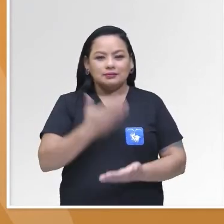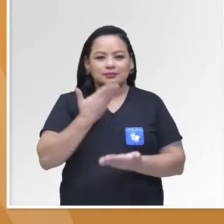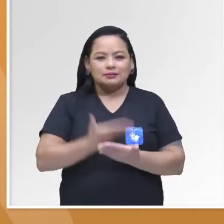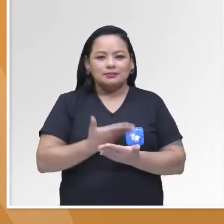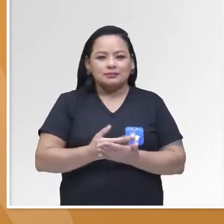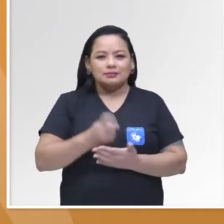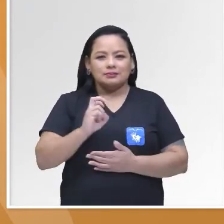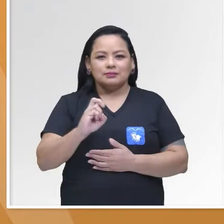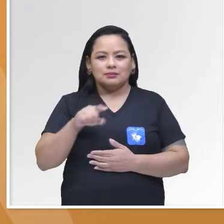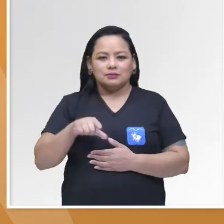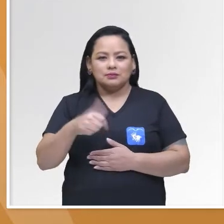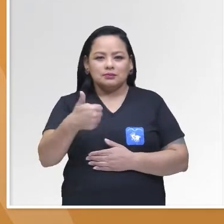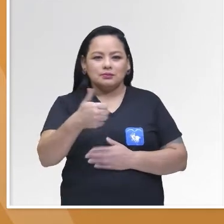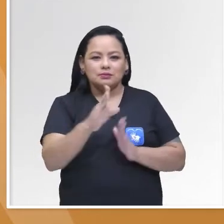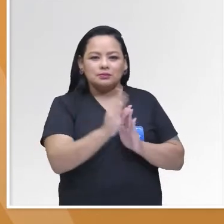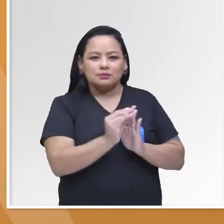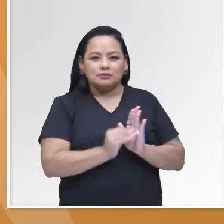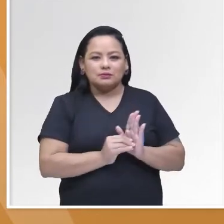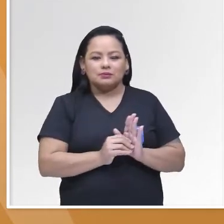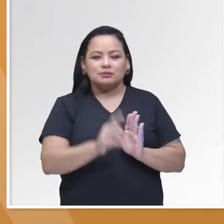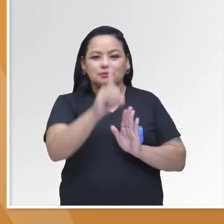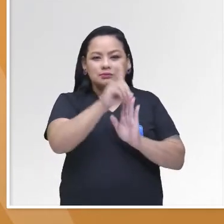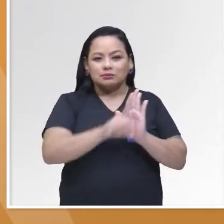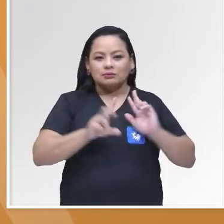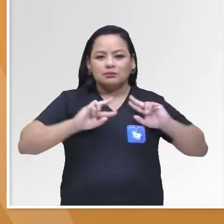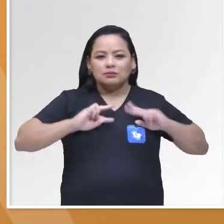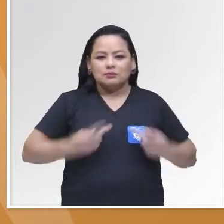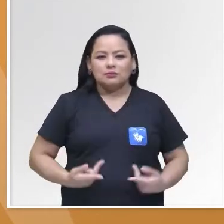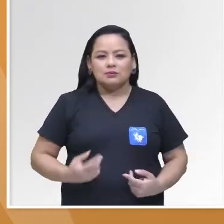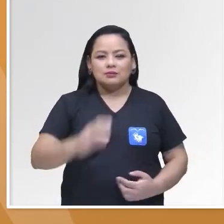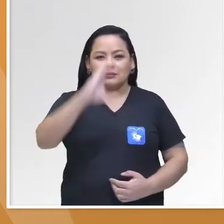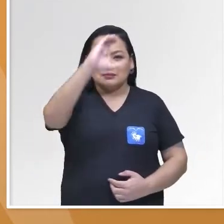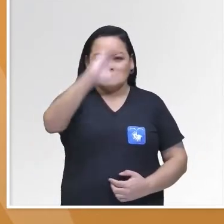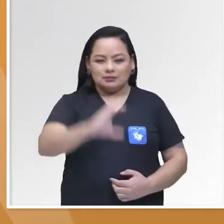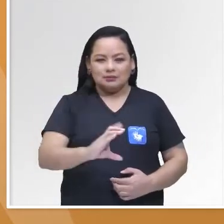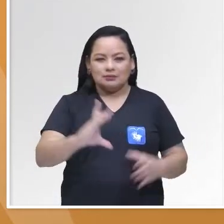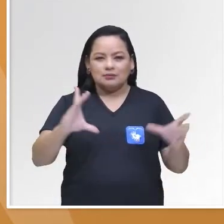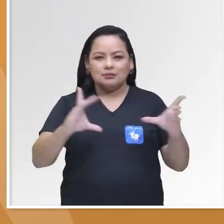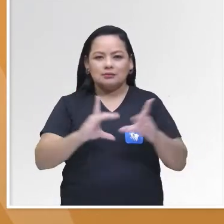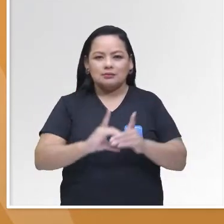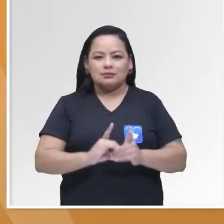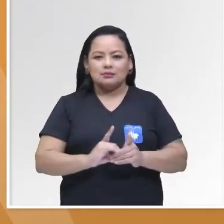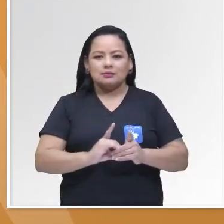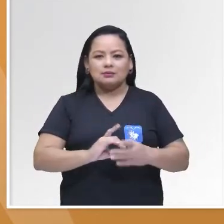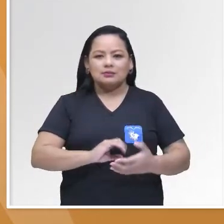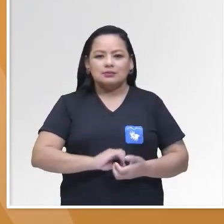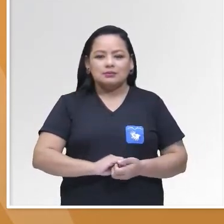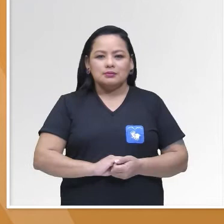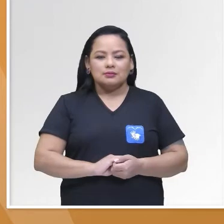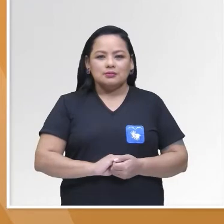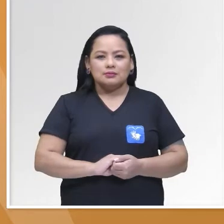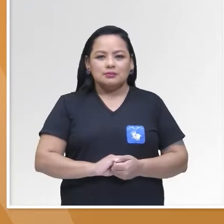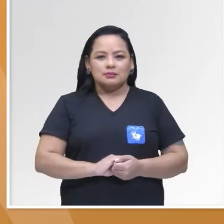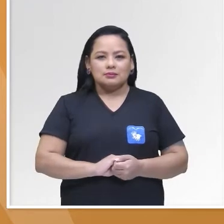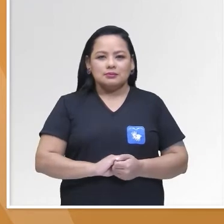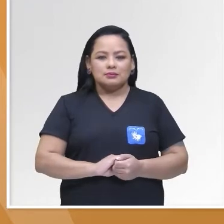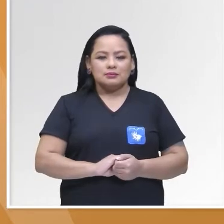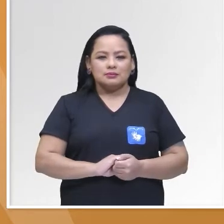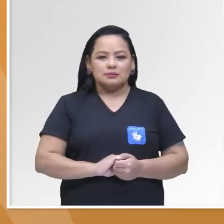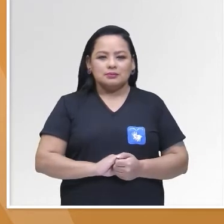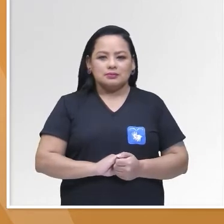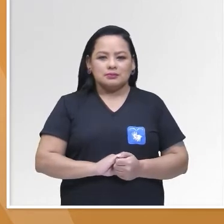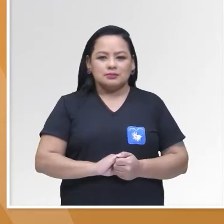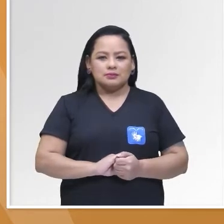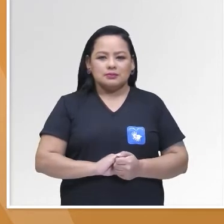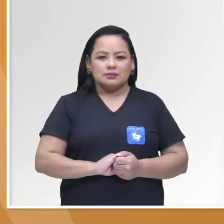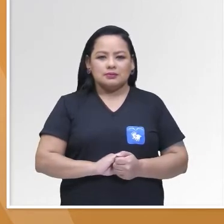Aula 5.1, conteúdo: Direitos Humanos, Cidadania e Democracia.